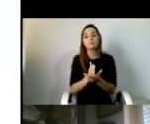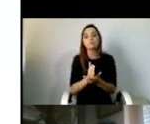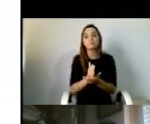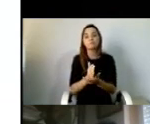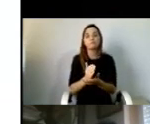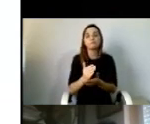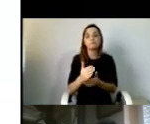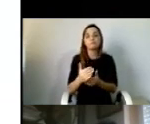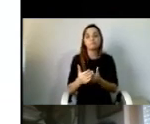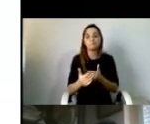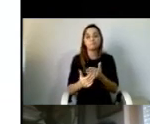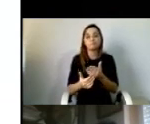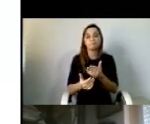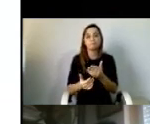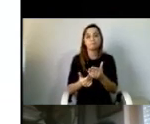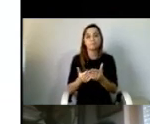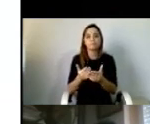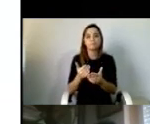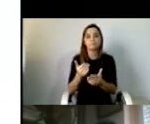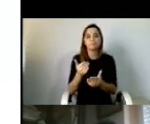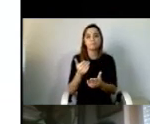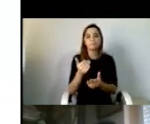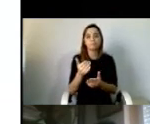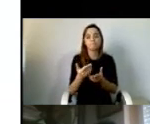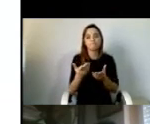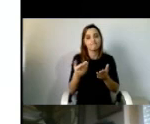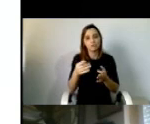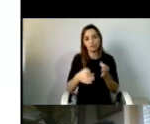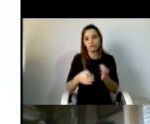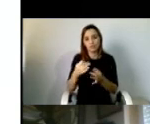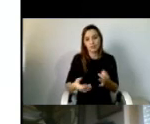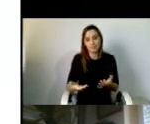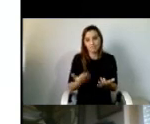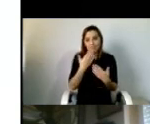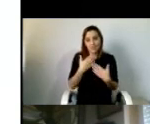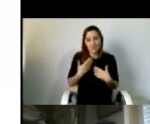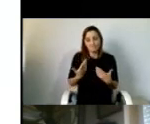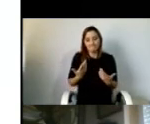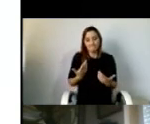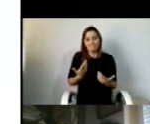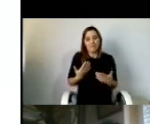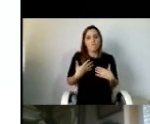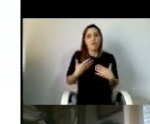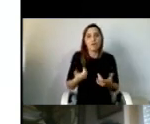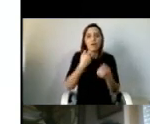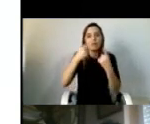justiça que também é desencorajante da tomada de posição nestas